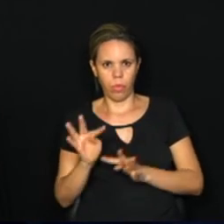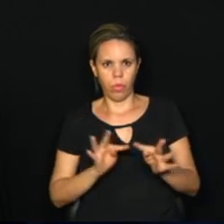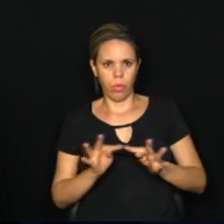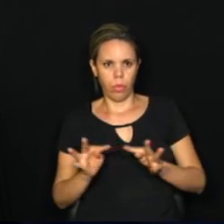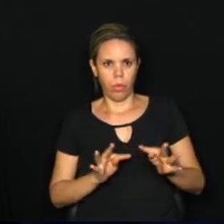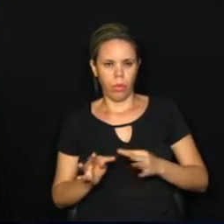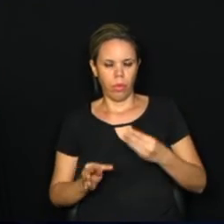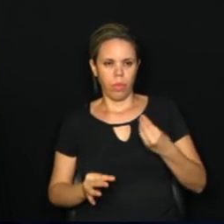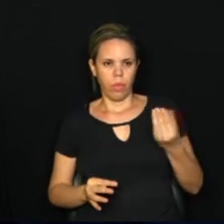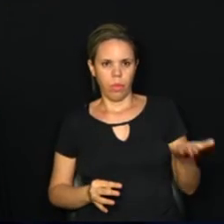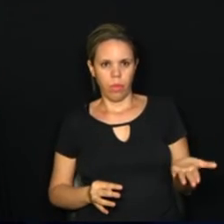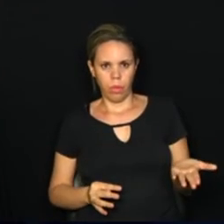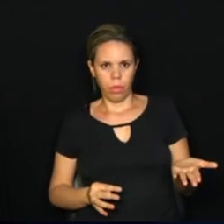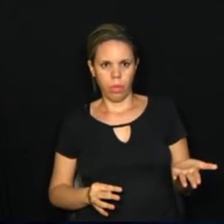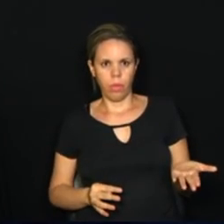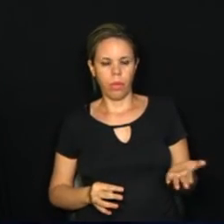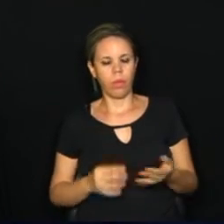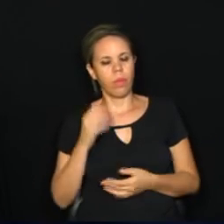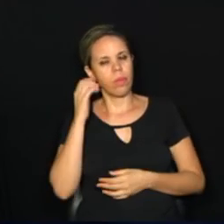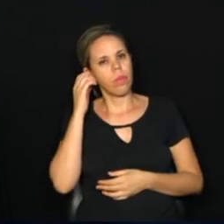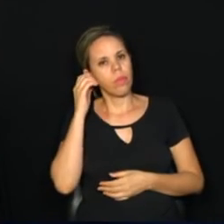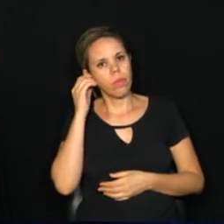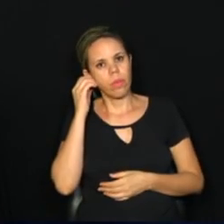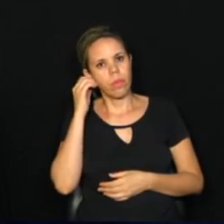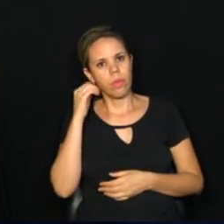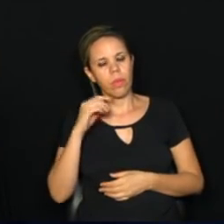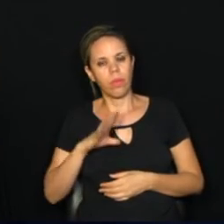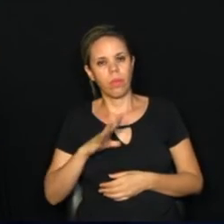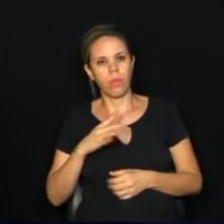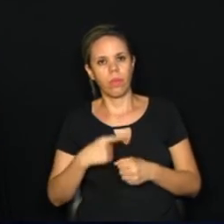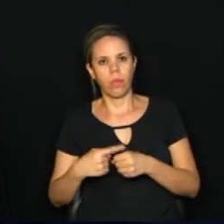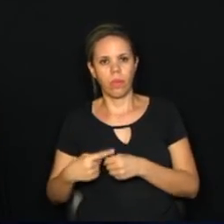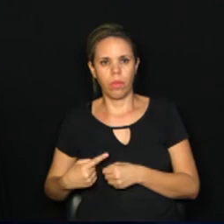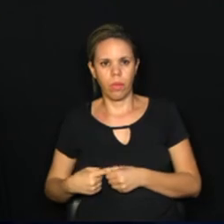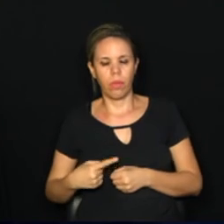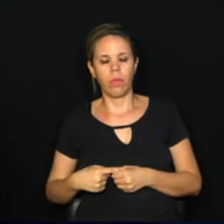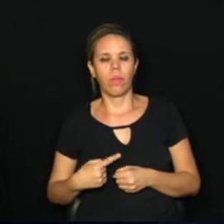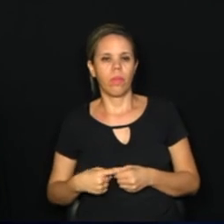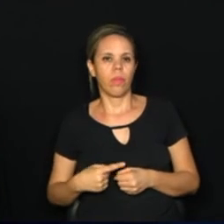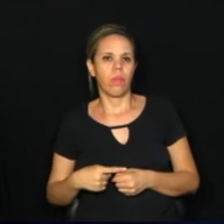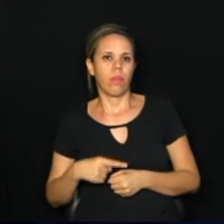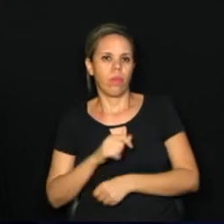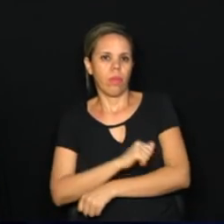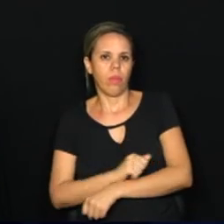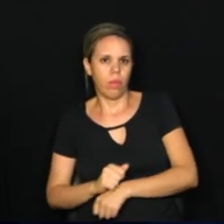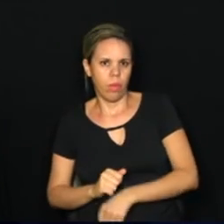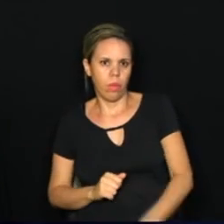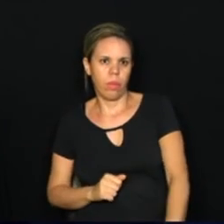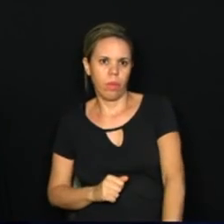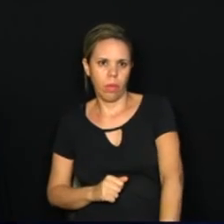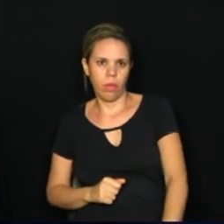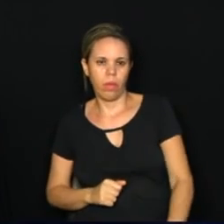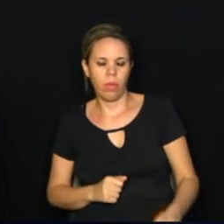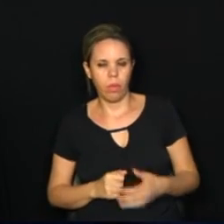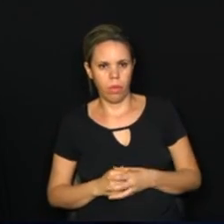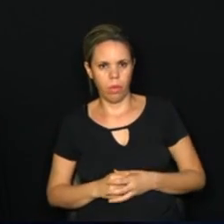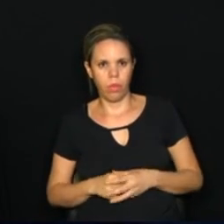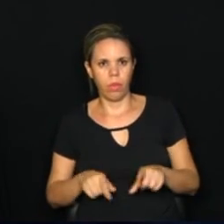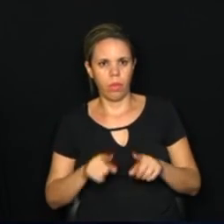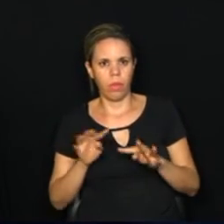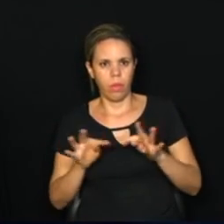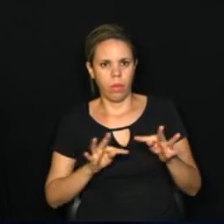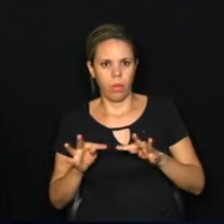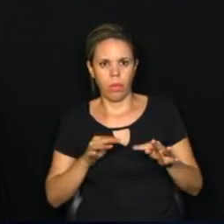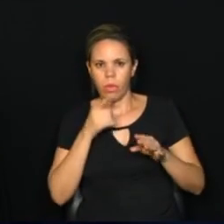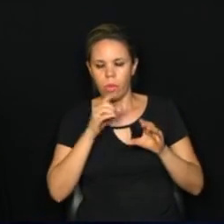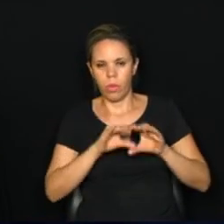tratamento terciário nos municípios ali de Amparo e Monte Alegre do Sul, então passando aí pela questão também do tratamento de